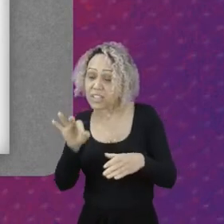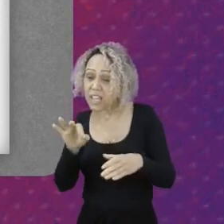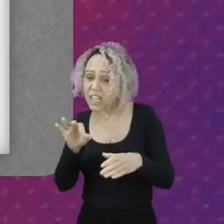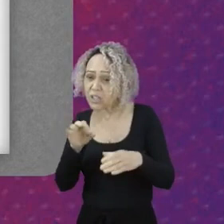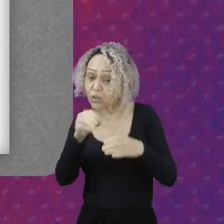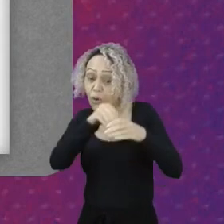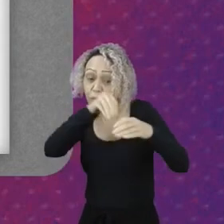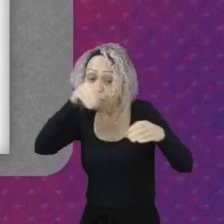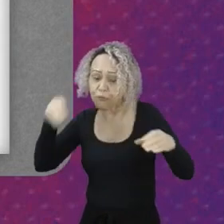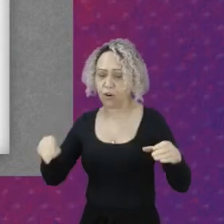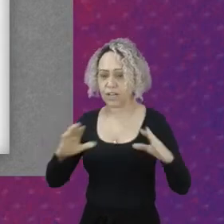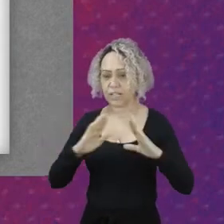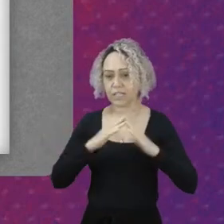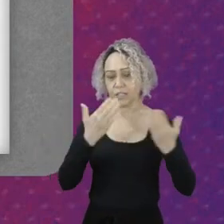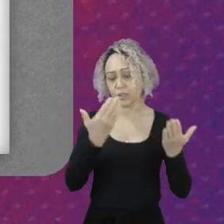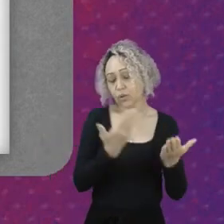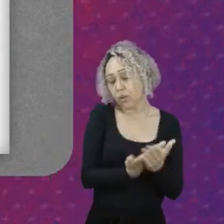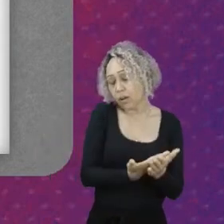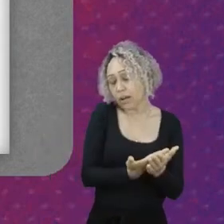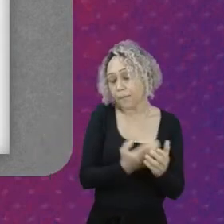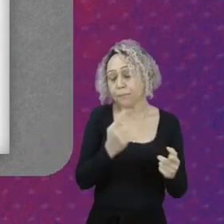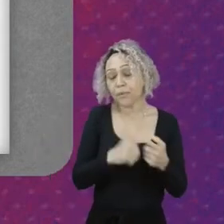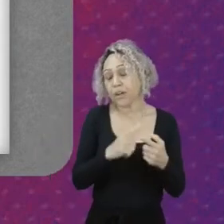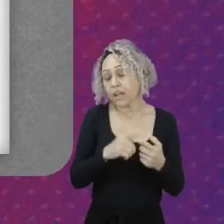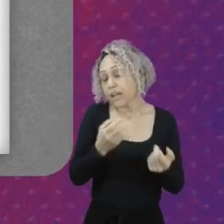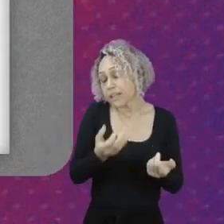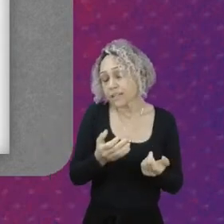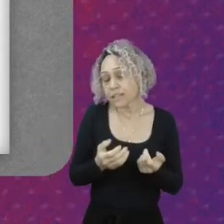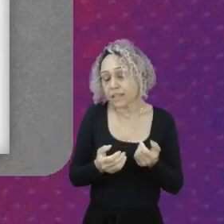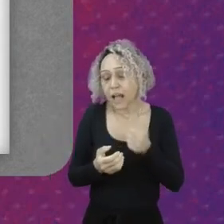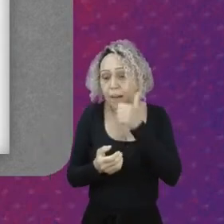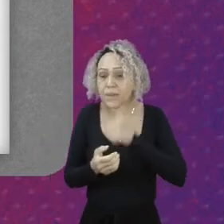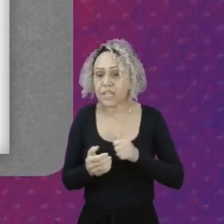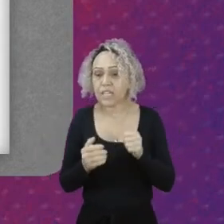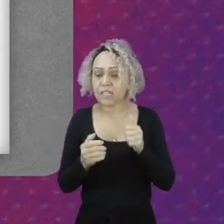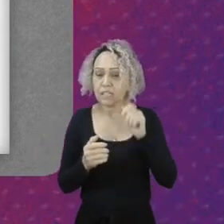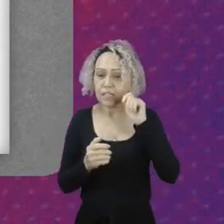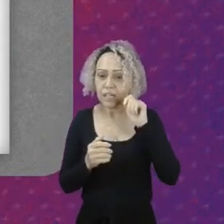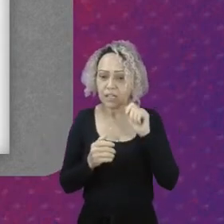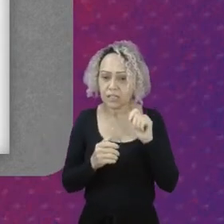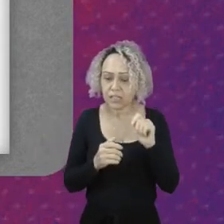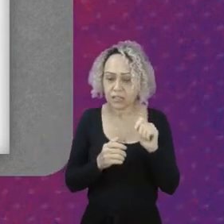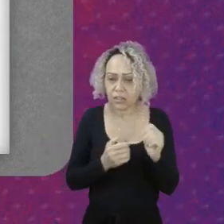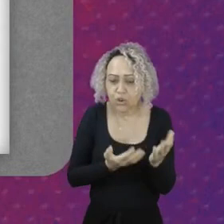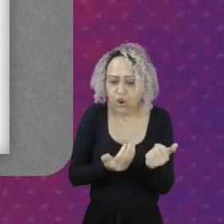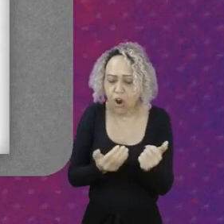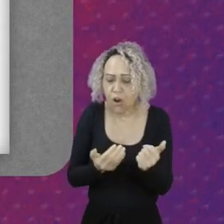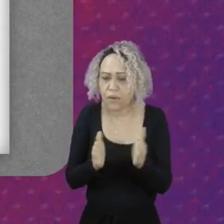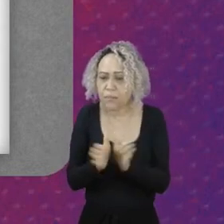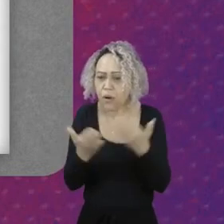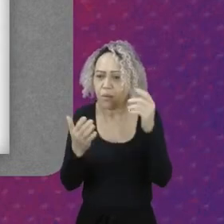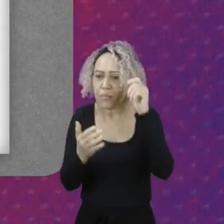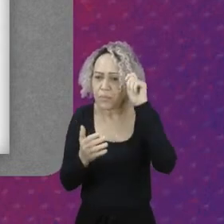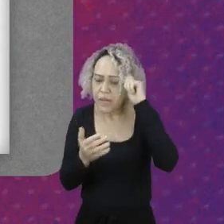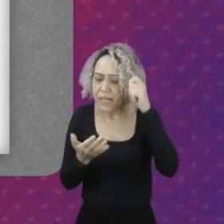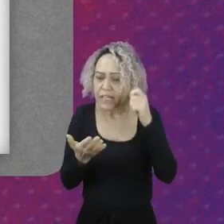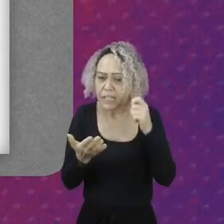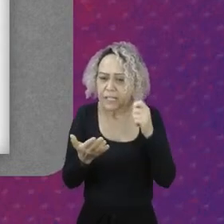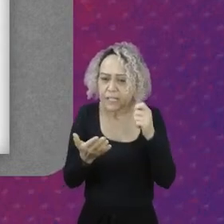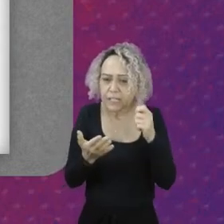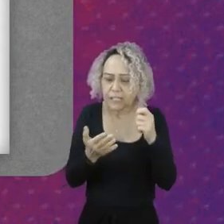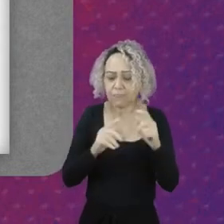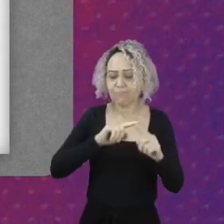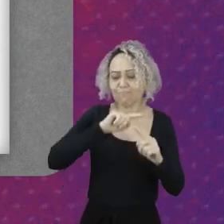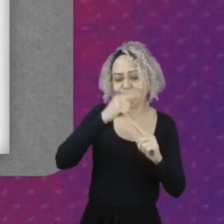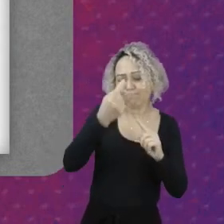com a criança ainda são, na maioria das vezes, das mulheres, né? Das meninas. E aí essa menina que